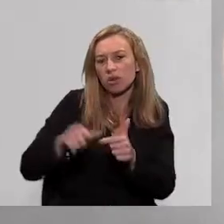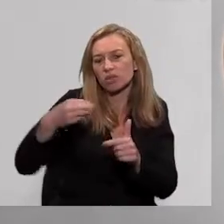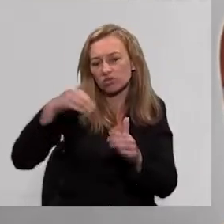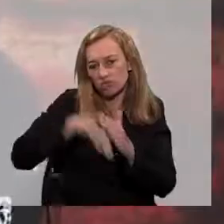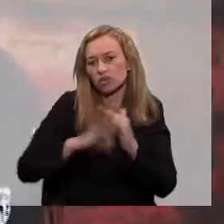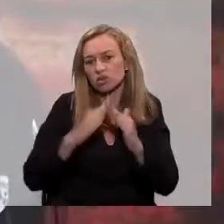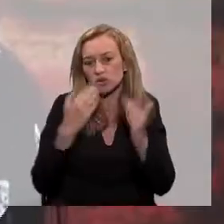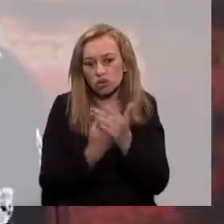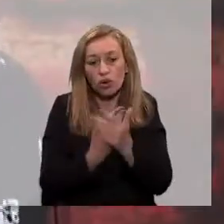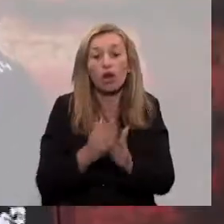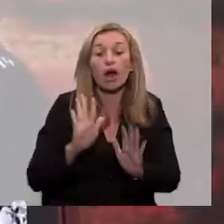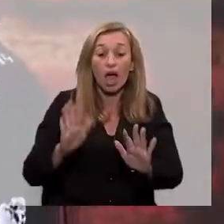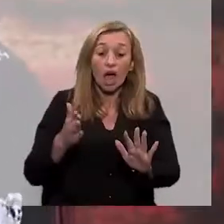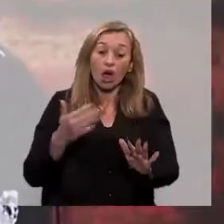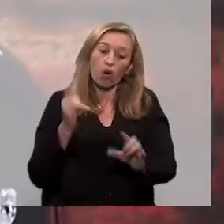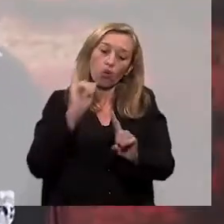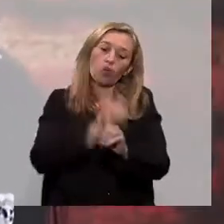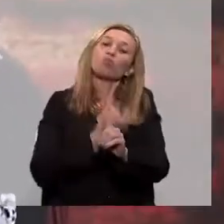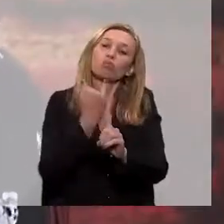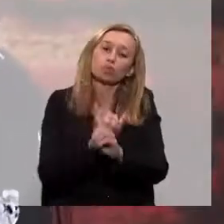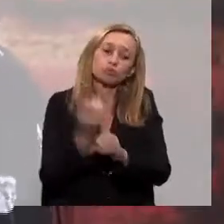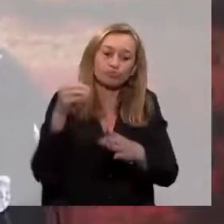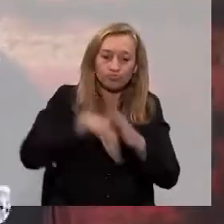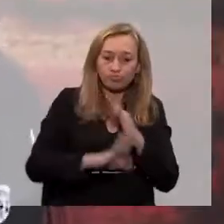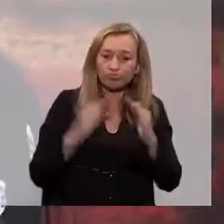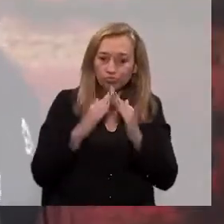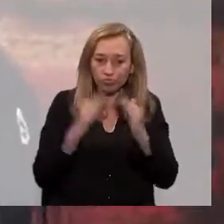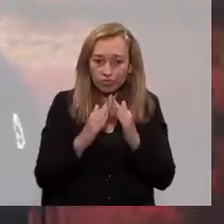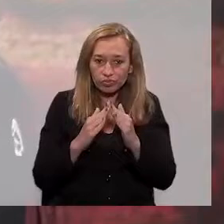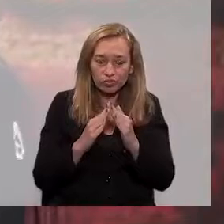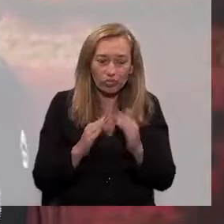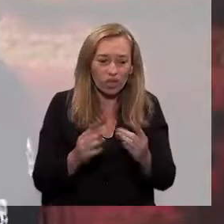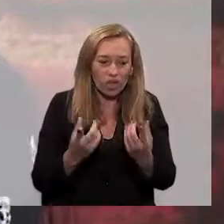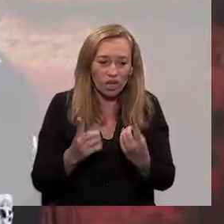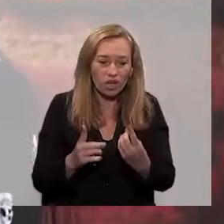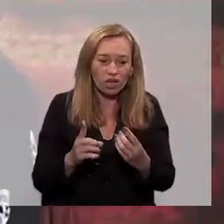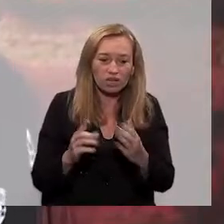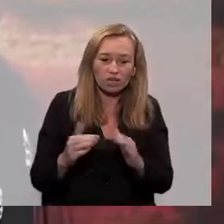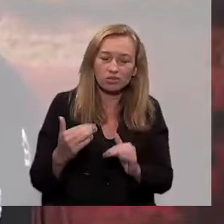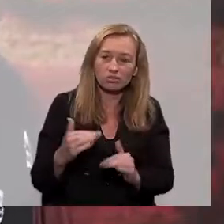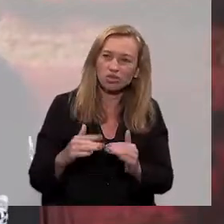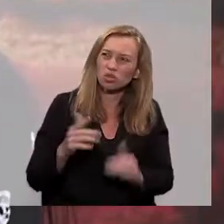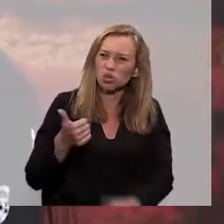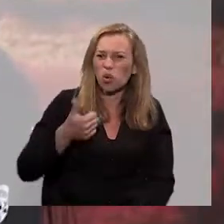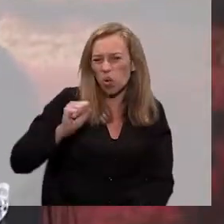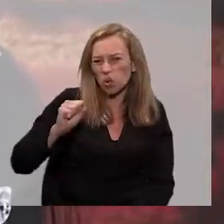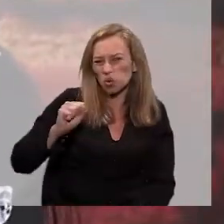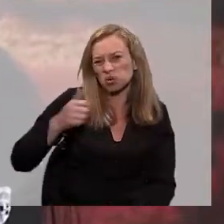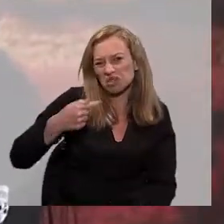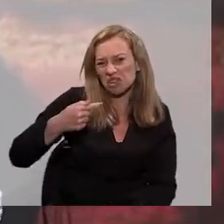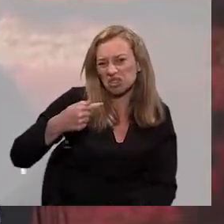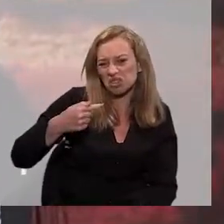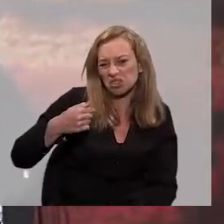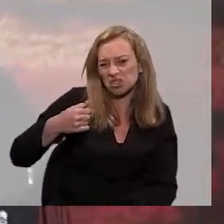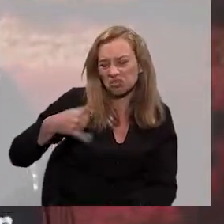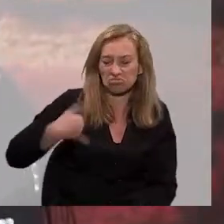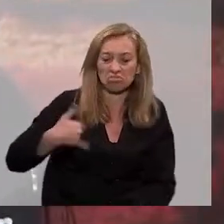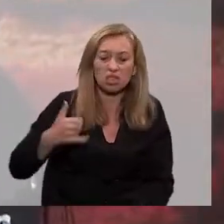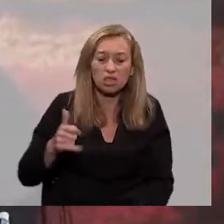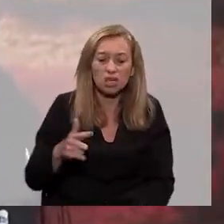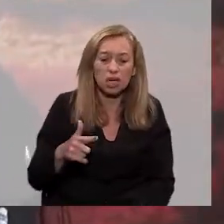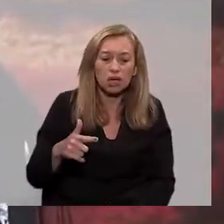ao bullying, né? O bullying começou dentro de casa, quando a minha autoestima estava começando a se formar, lá para os 8, 7